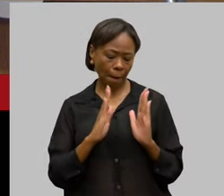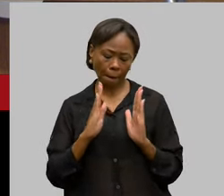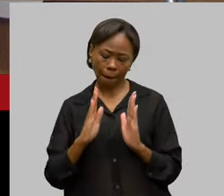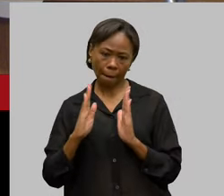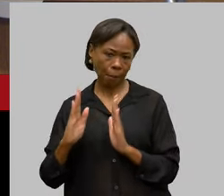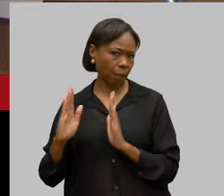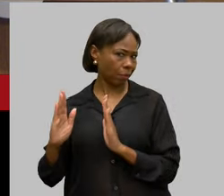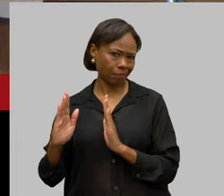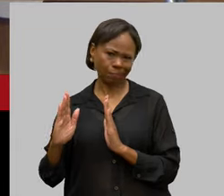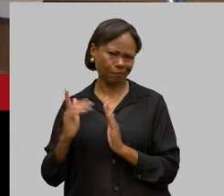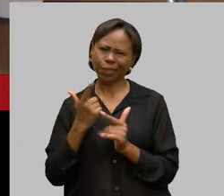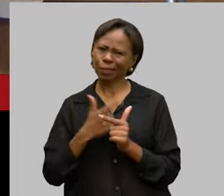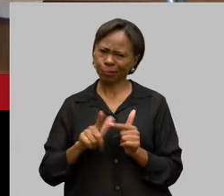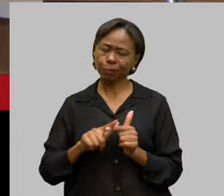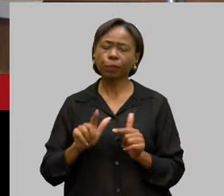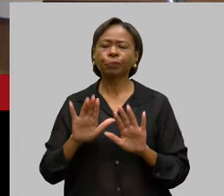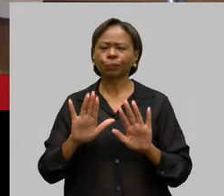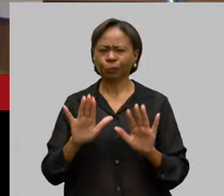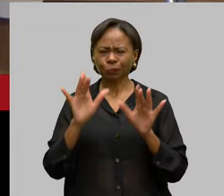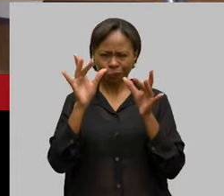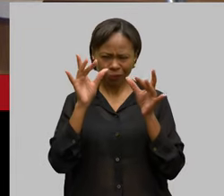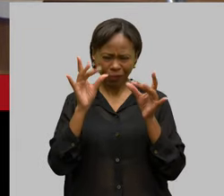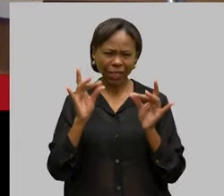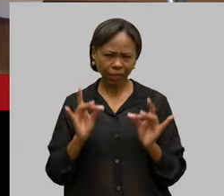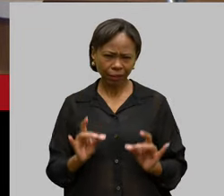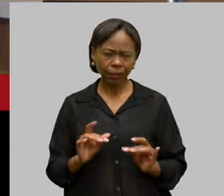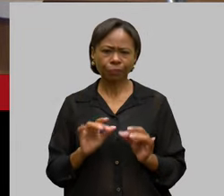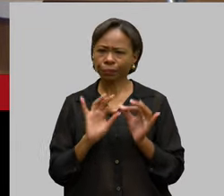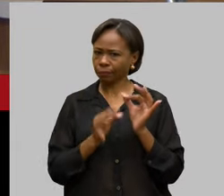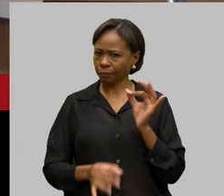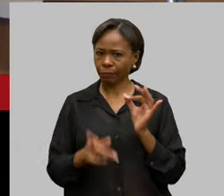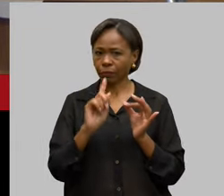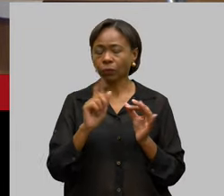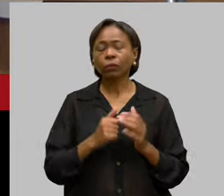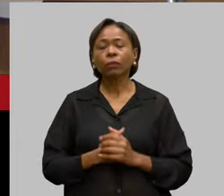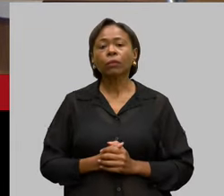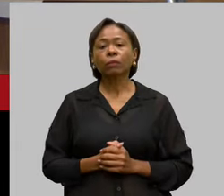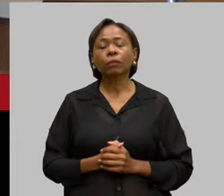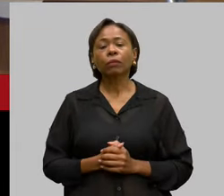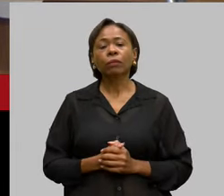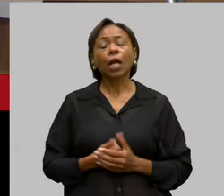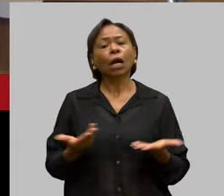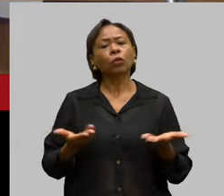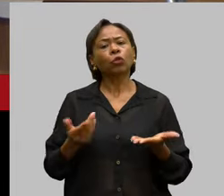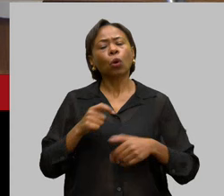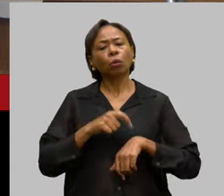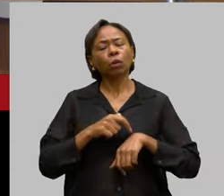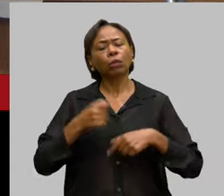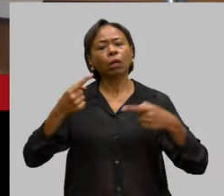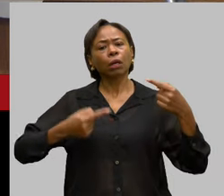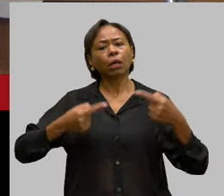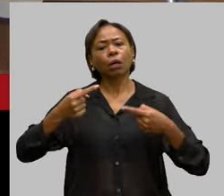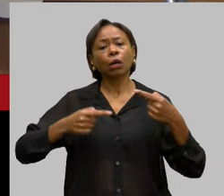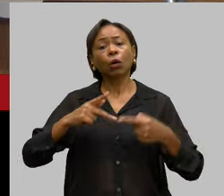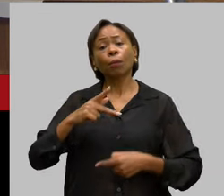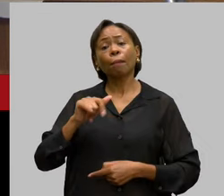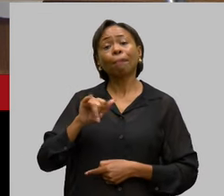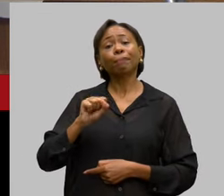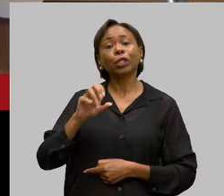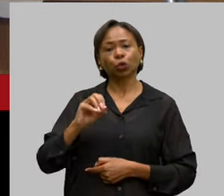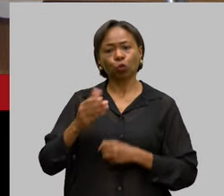só um detalhe aqui também eu não vou estender muito a minha fala nós estamos discutindo nesse momento o piso